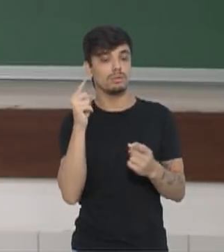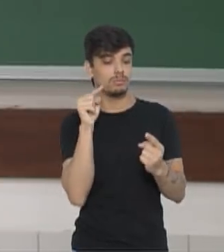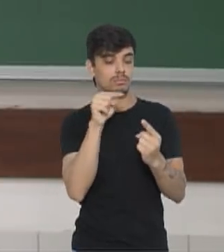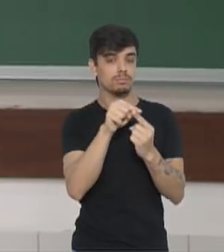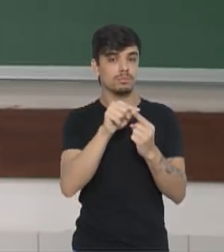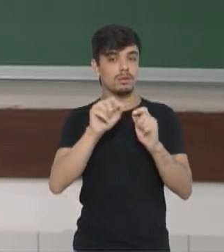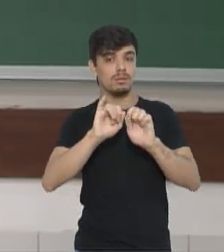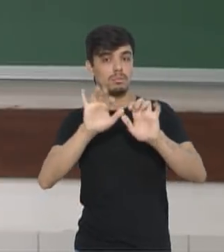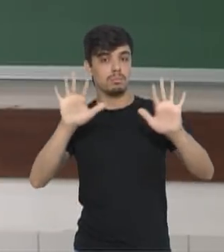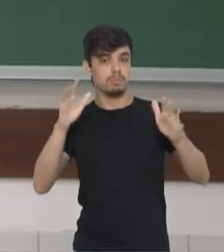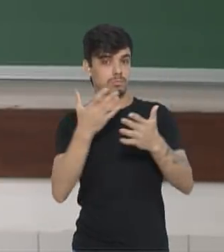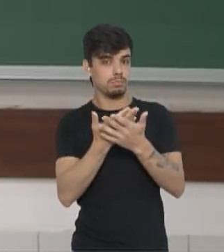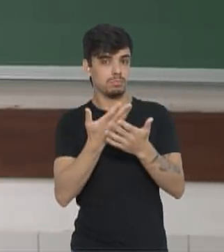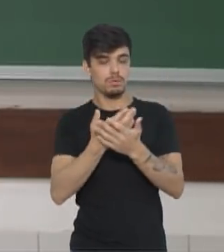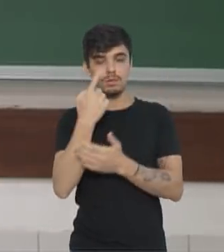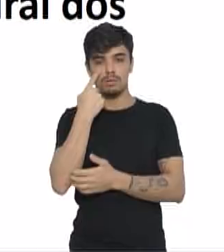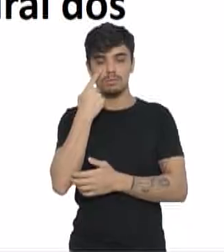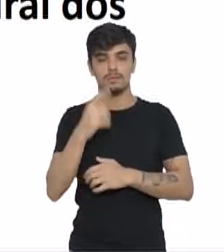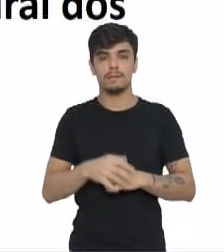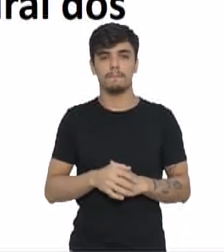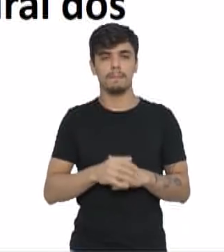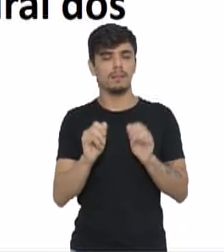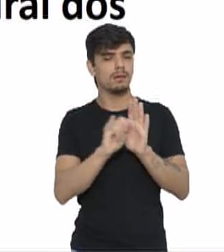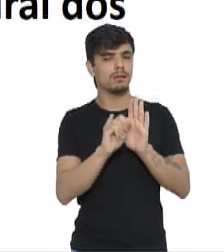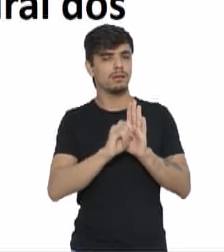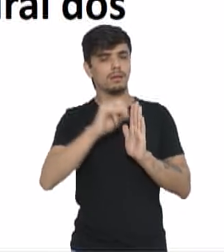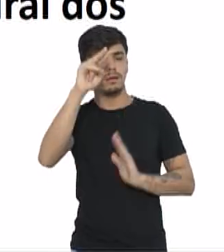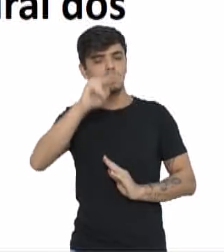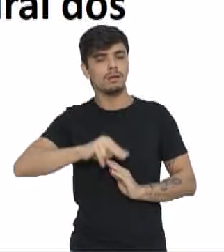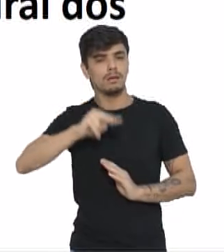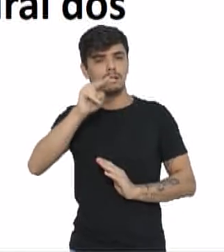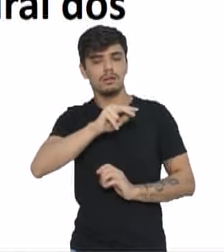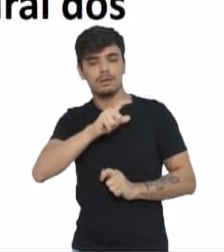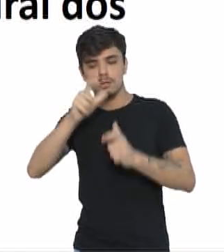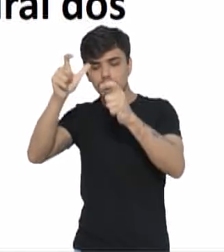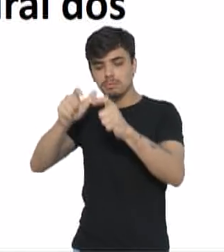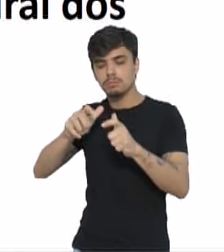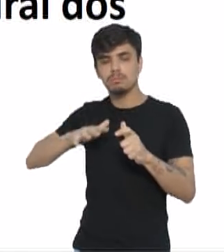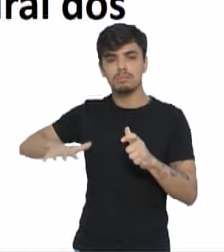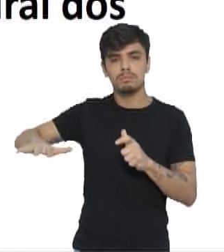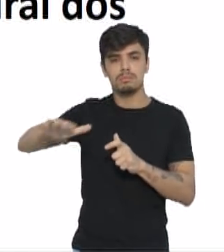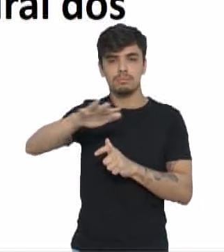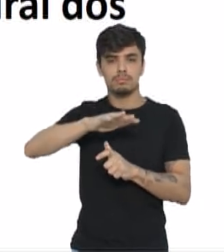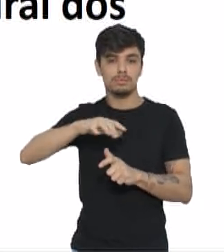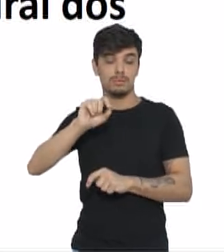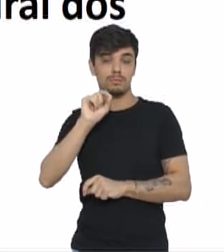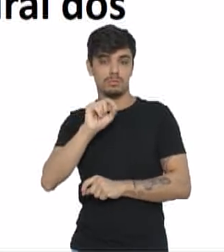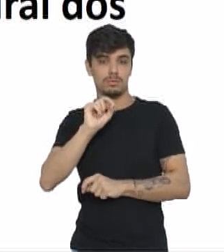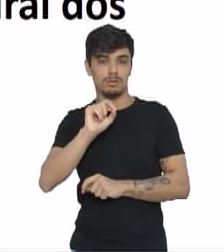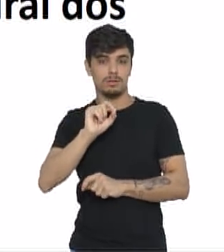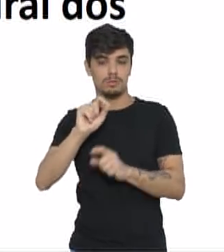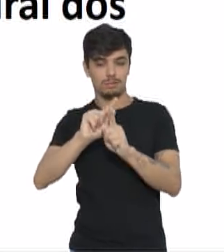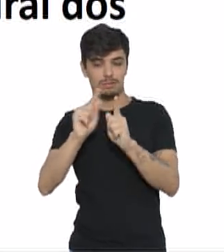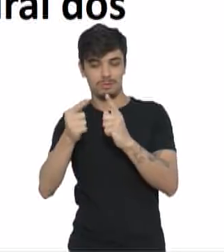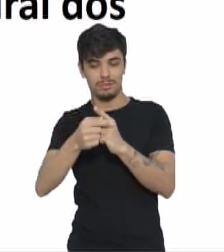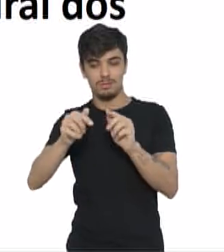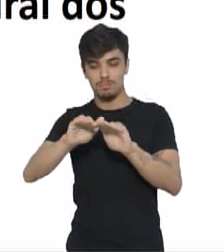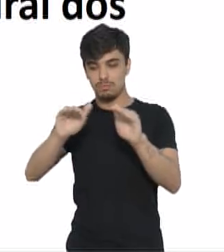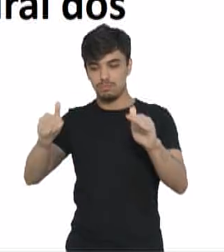nossa aula. O primeiro objetivo é identificar e analisar o espaço territorial, isso é, a geografia, o